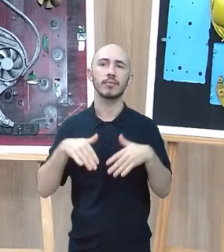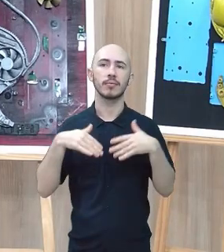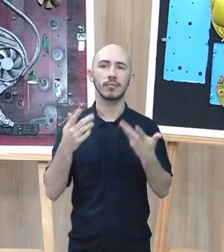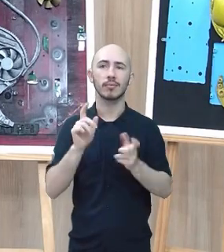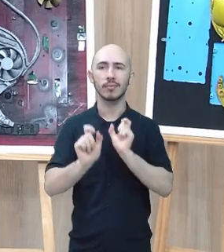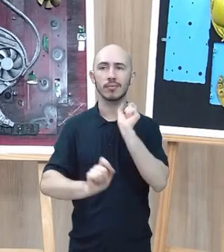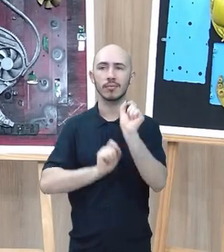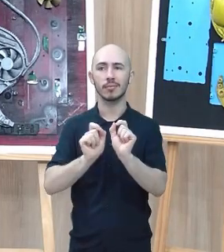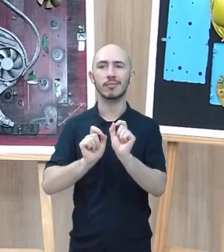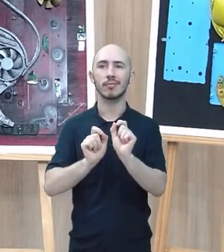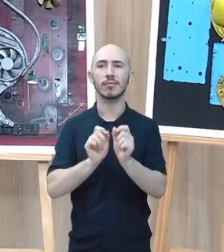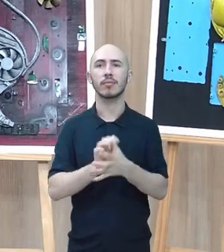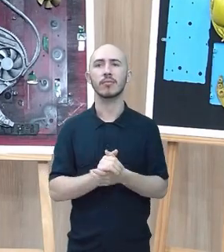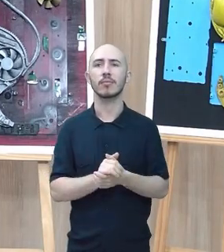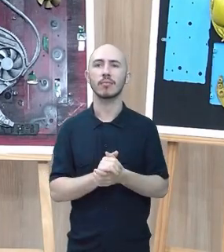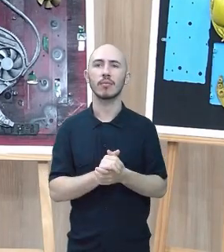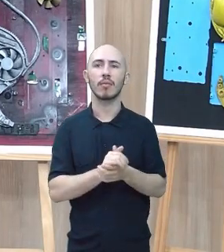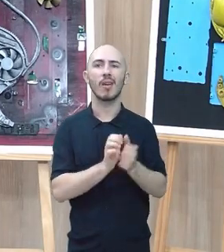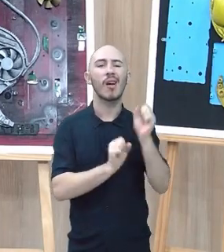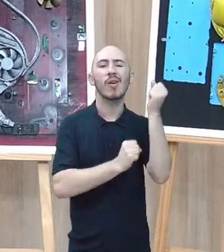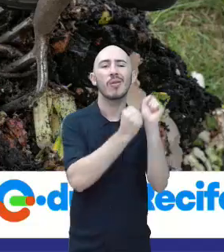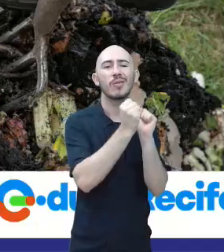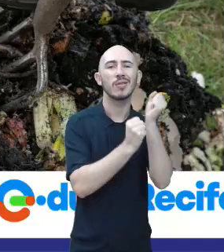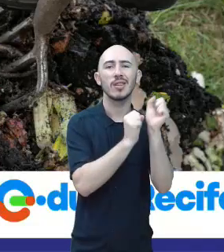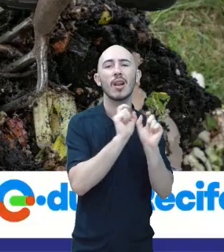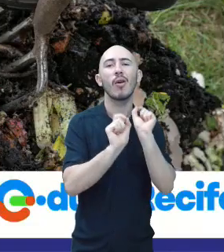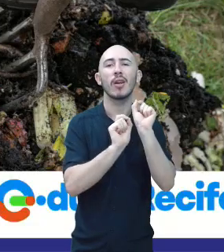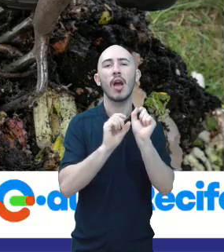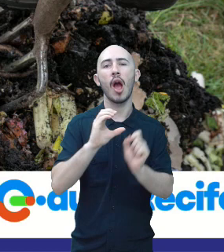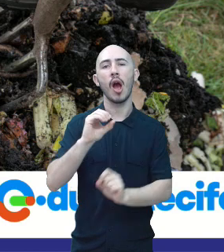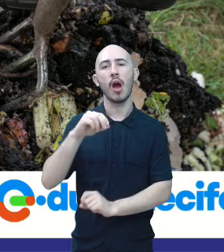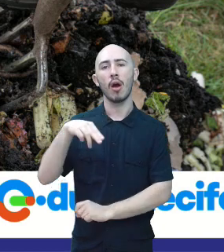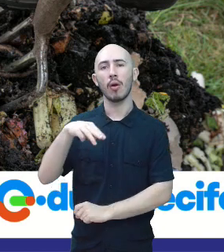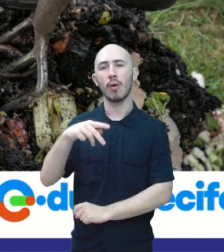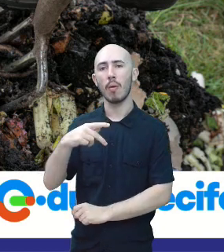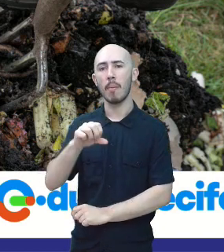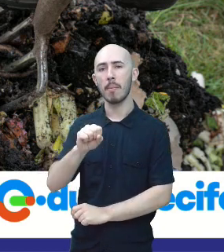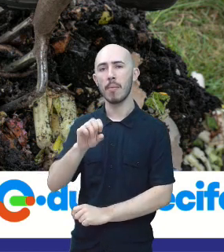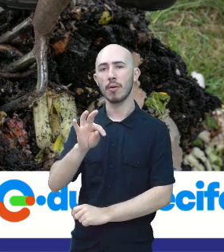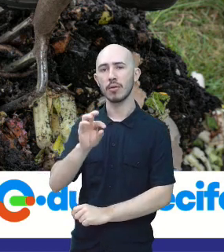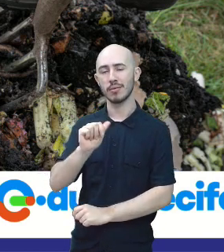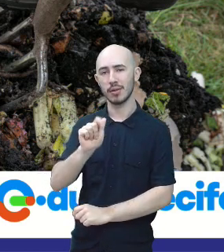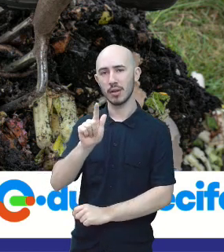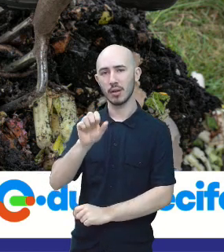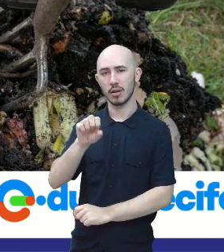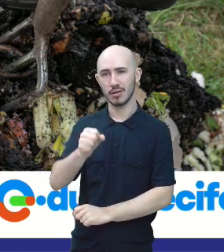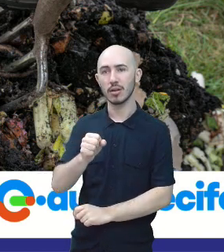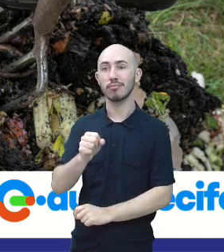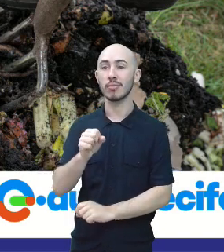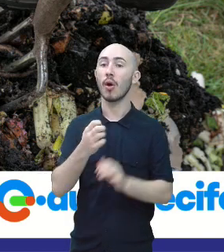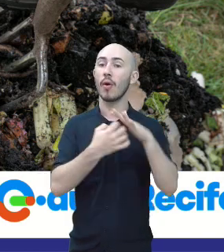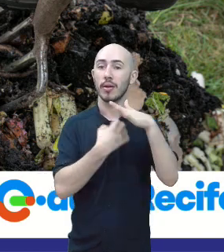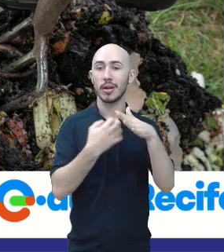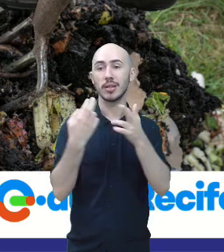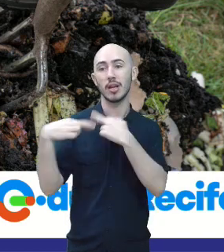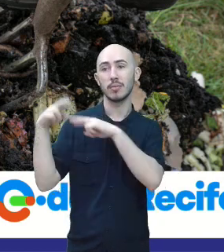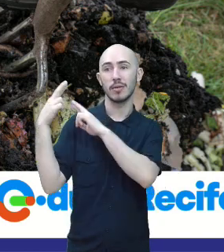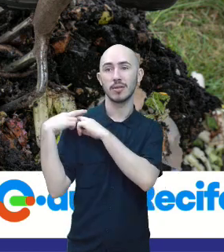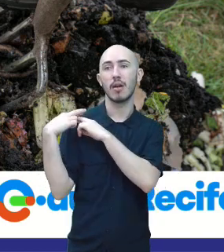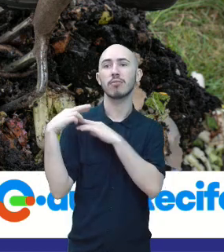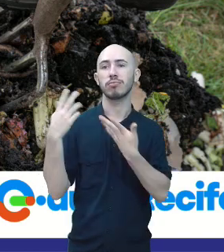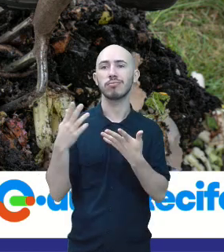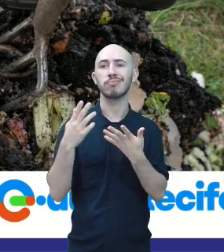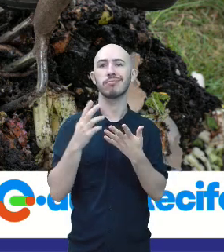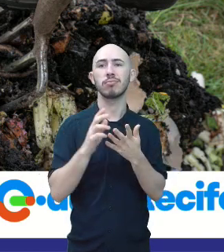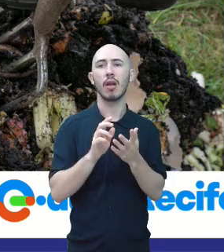Usinas de compostagem, certo? São instalação dentro de uma empresa tratadora de resíduos que possui a atribuição de